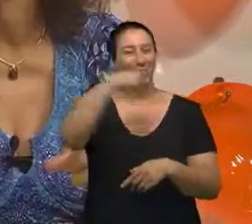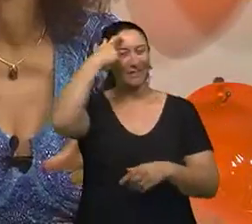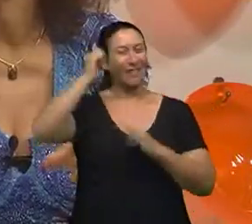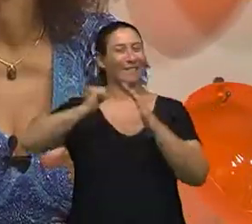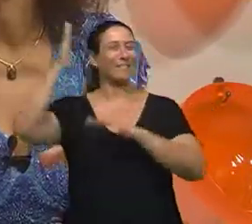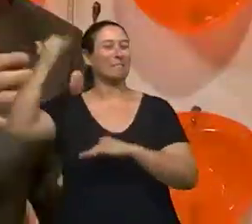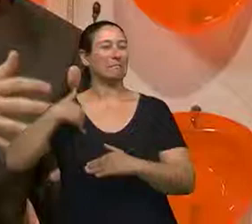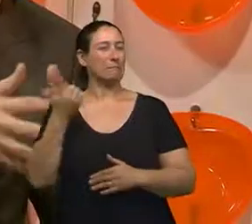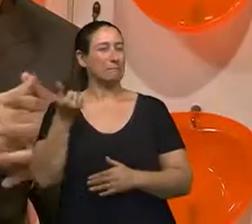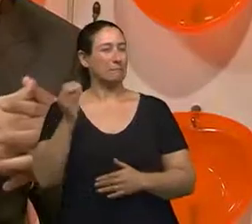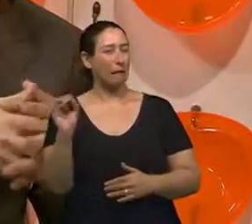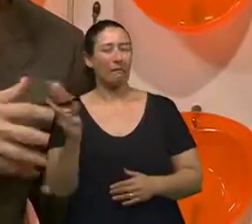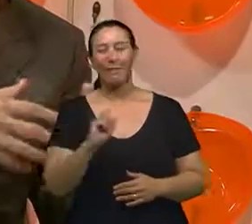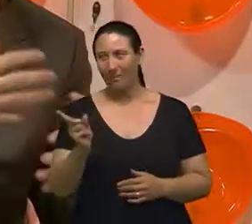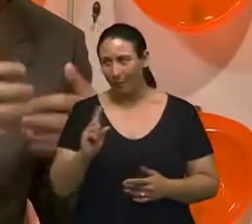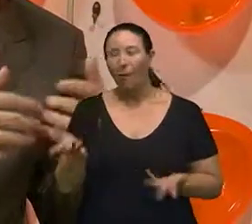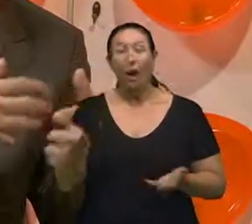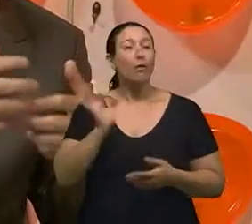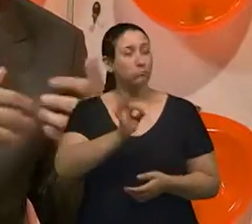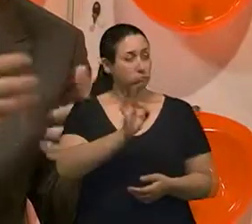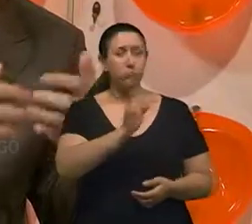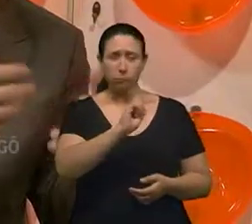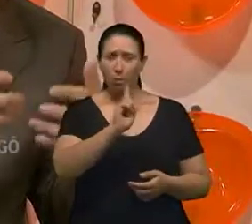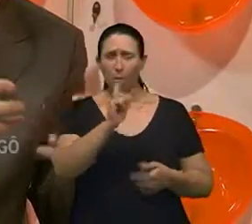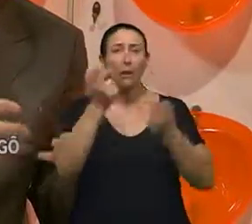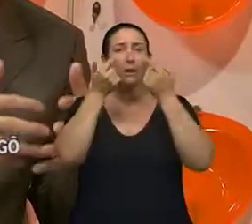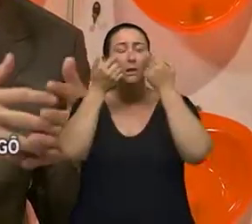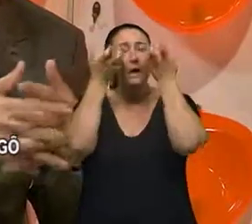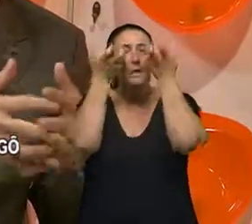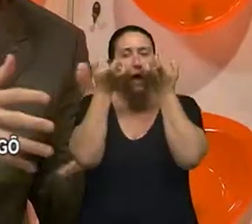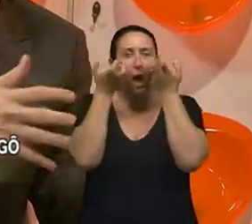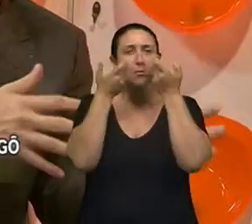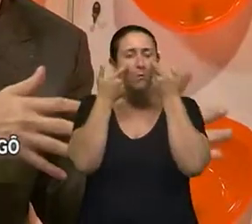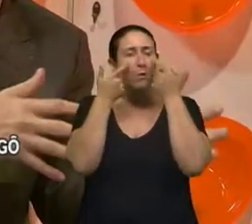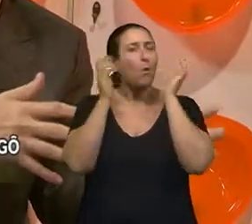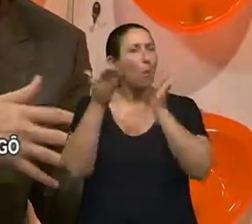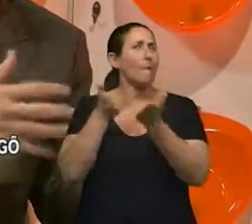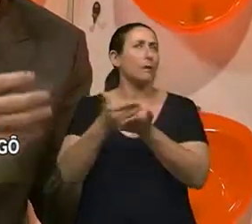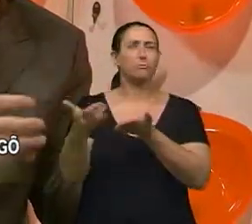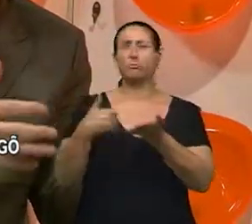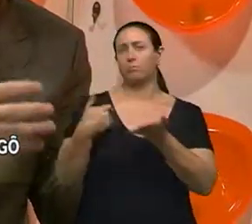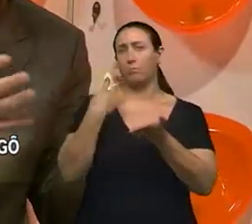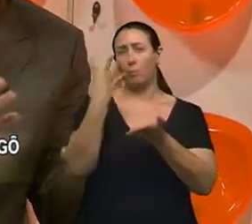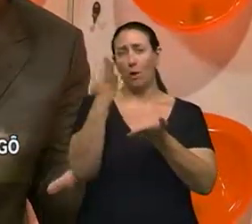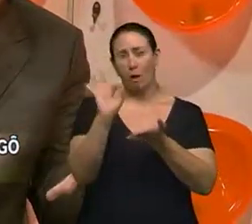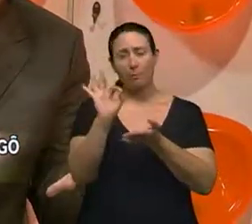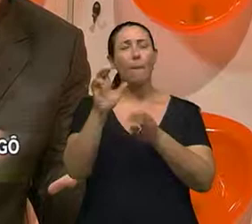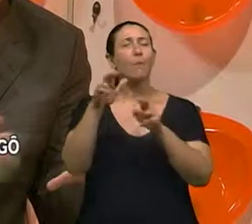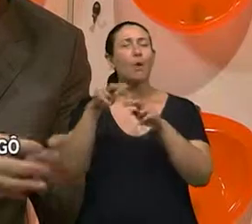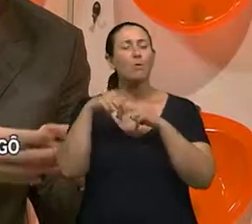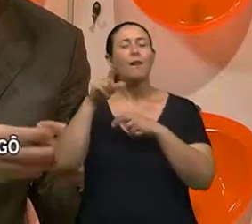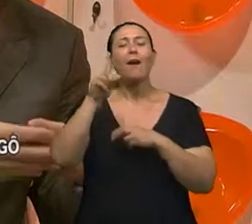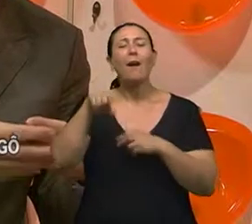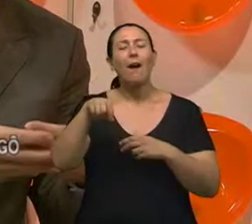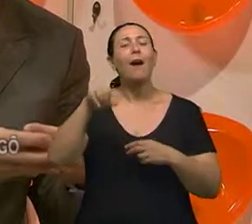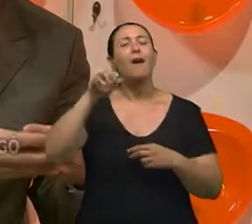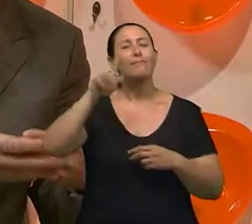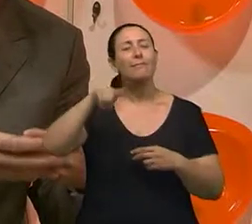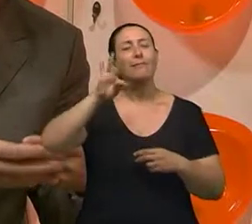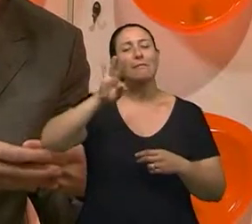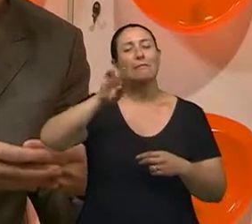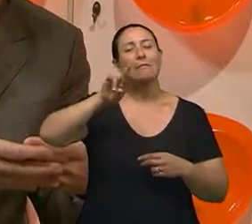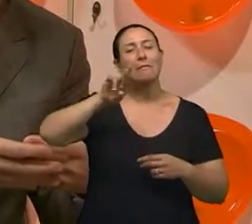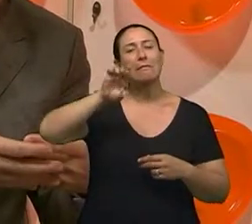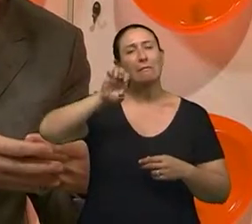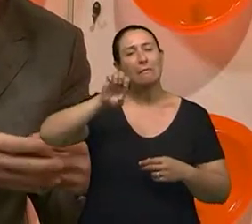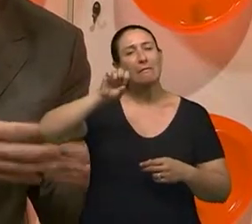É, não, começa antes. As alterações visuais de cansaço visual começa desde os 40 anos com a famosa presbiopia, que é a dificuldade de